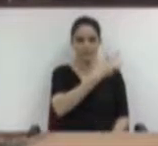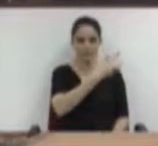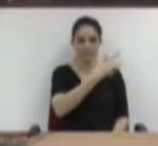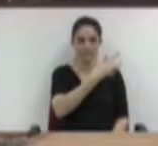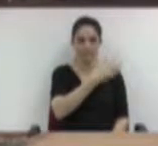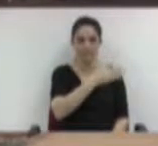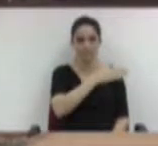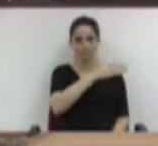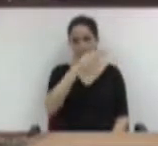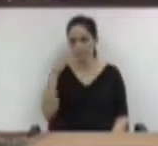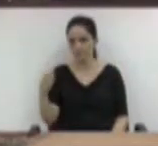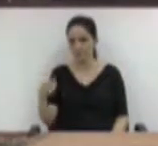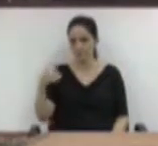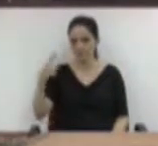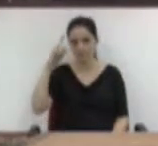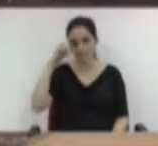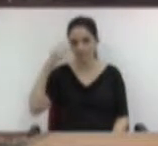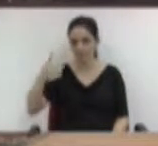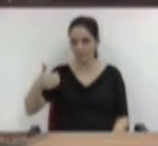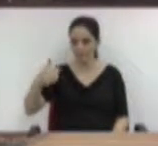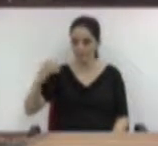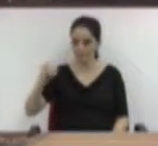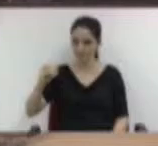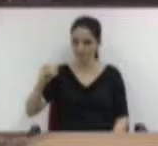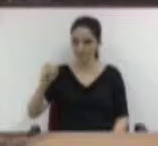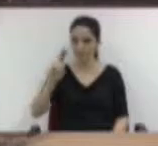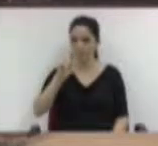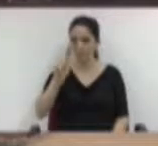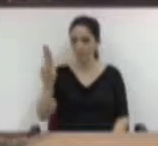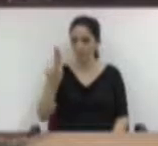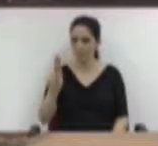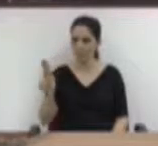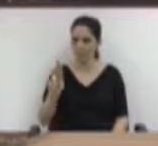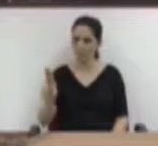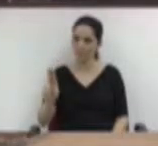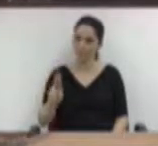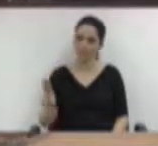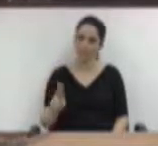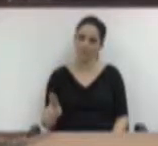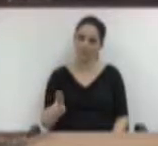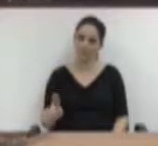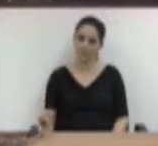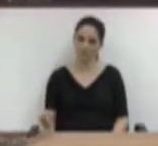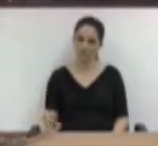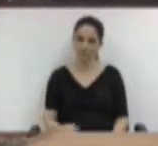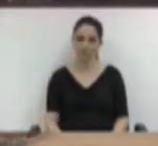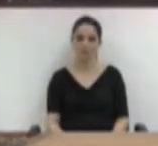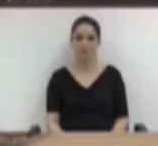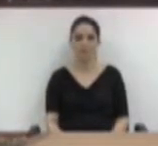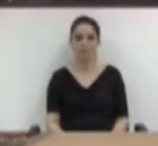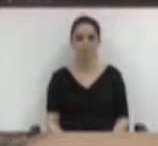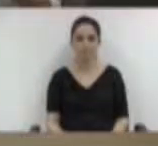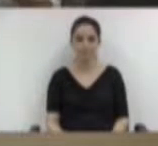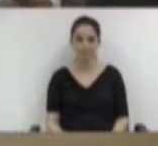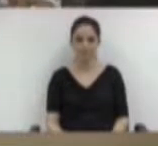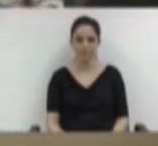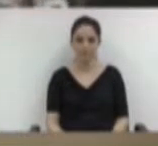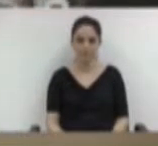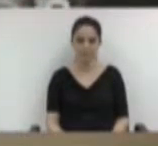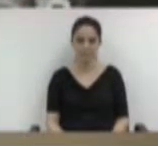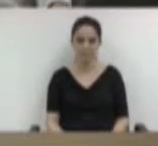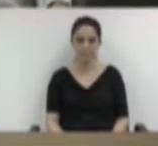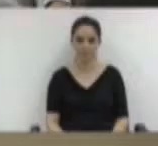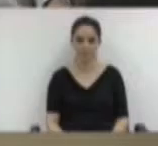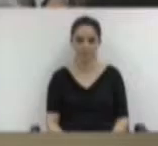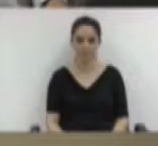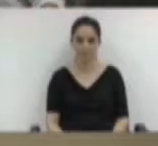14 do 9 a 20 do 9. Alcides Azevedo, Alice Fruque Zorg,